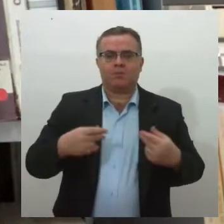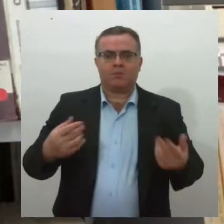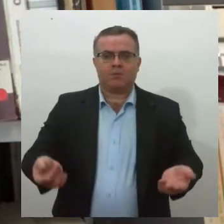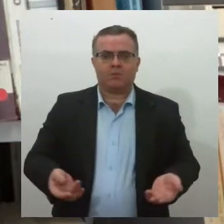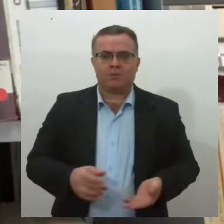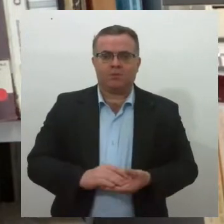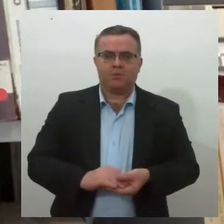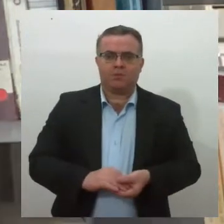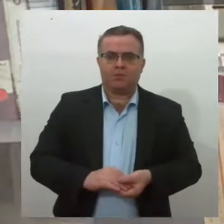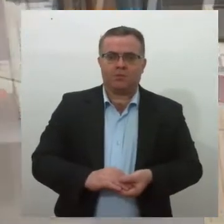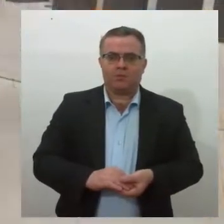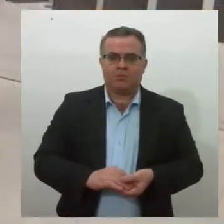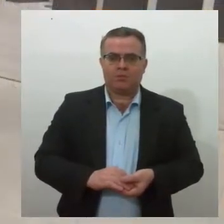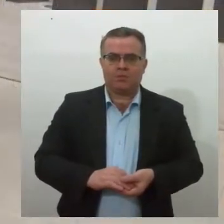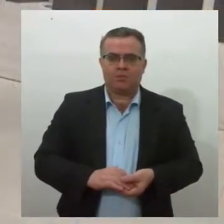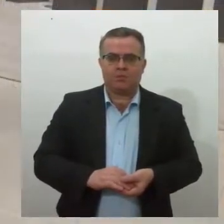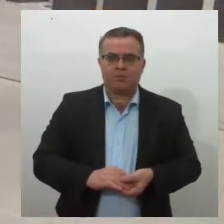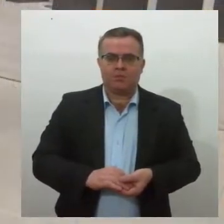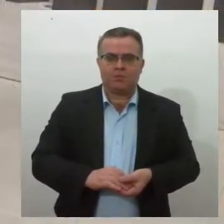velhos.